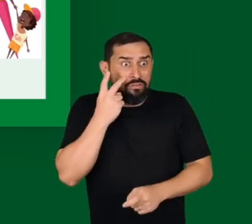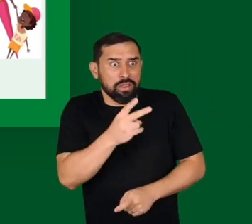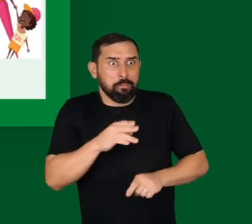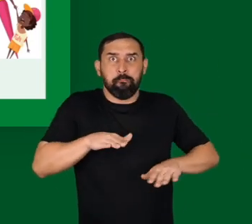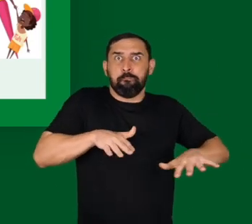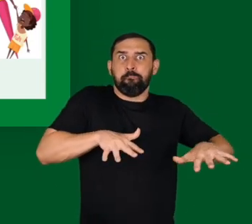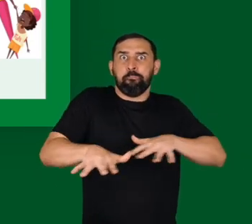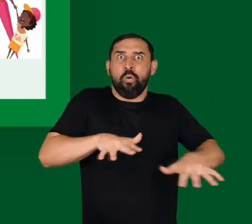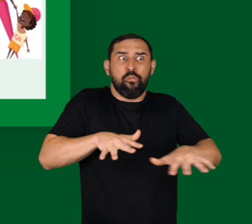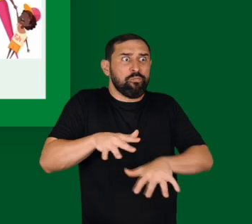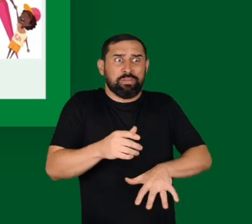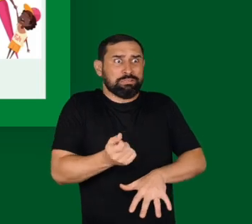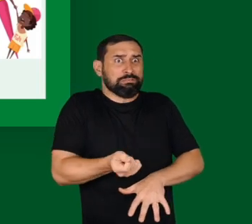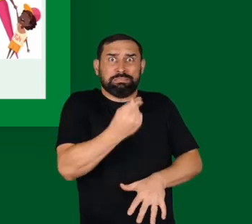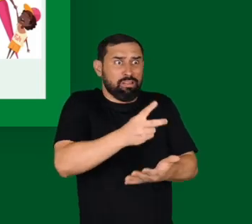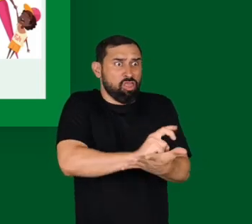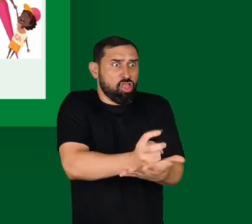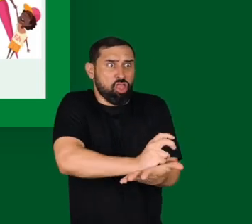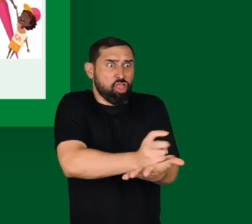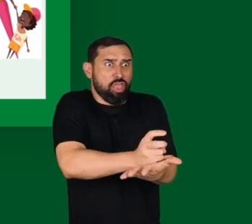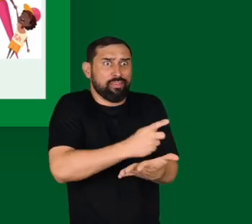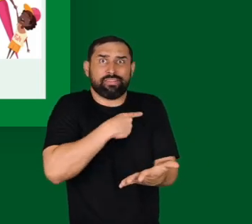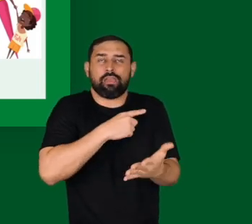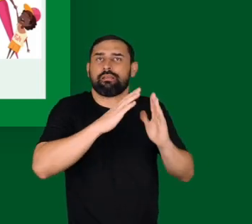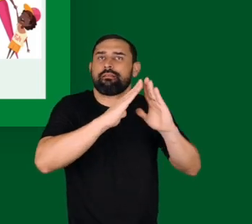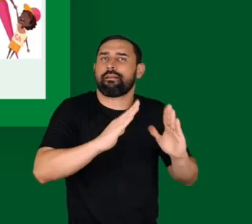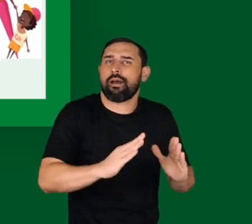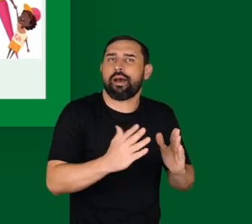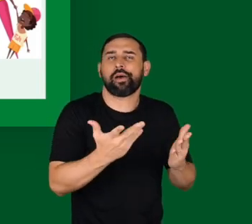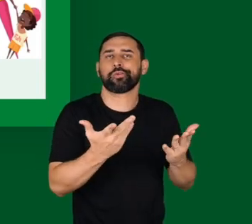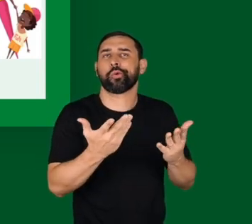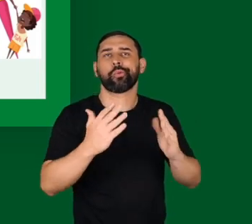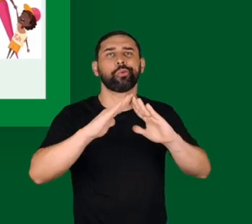desesperado porque vivenciou um movimento